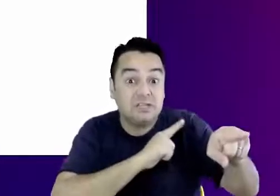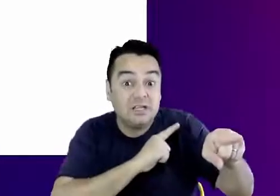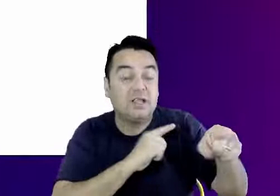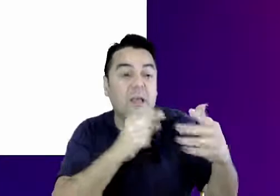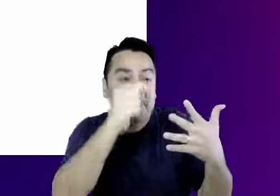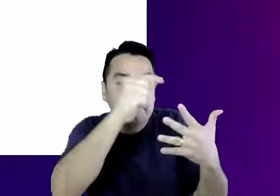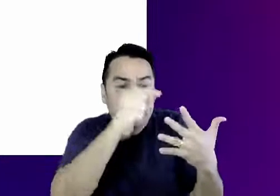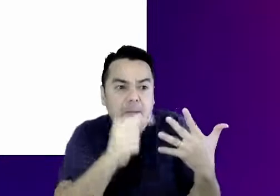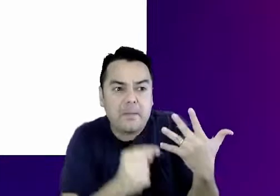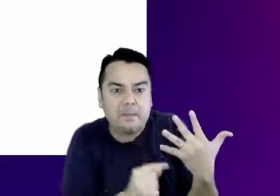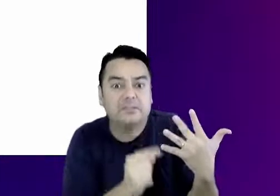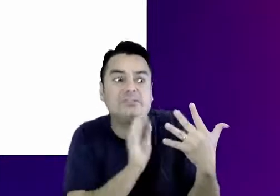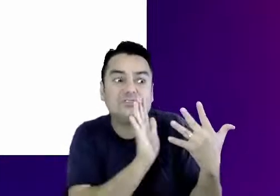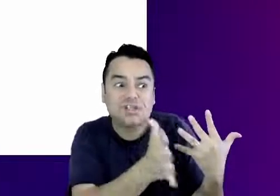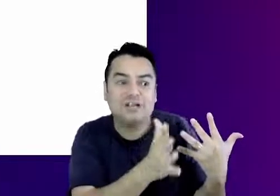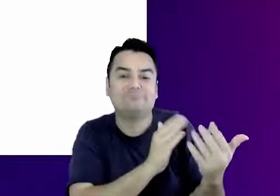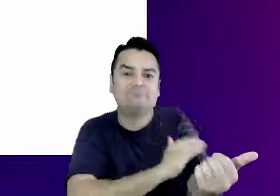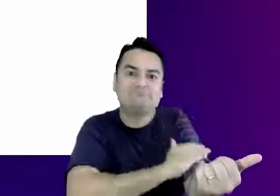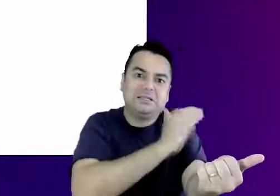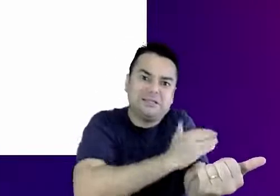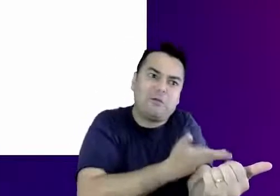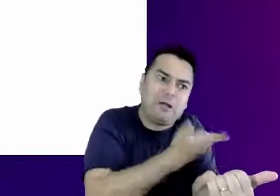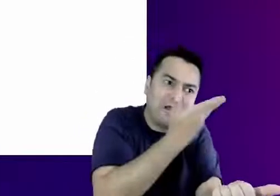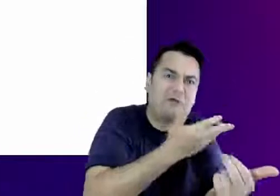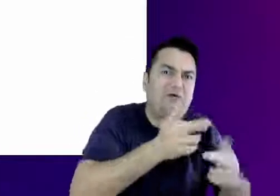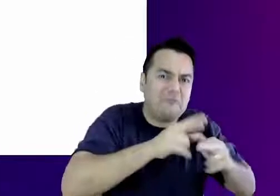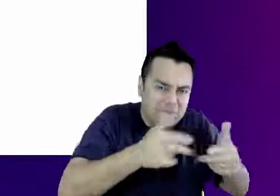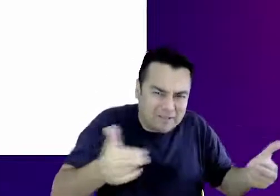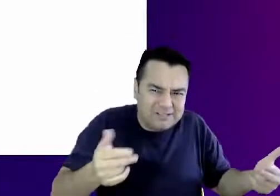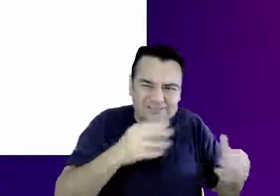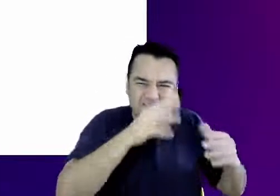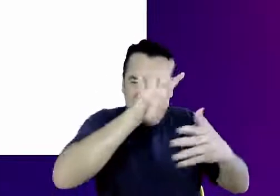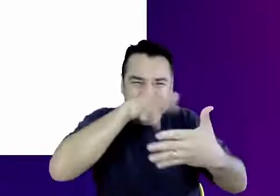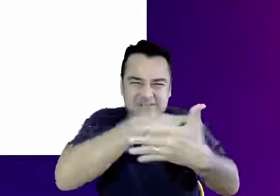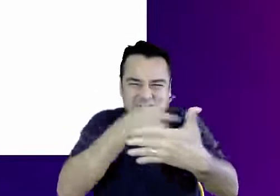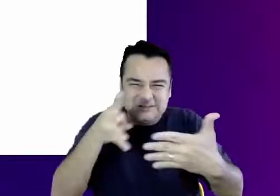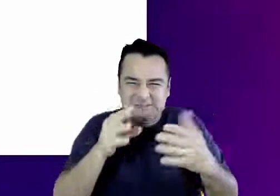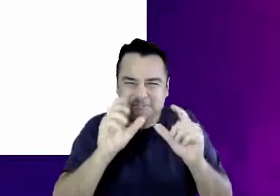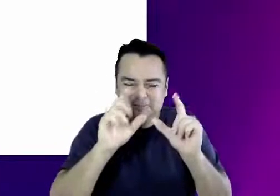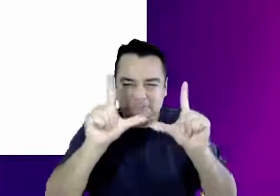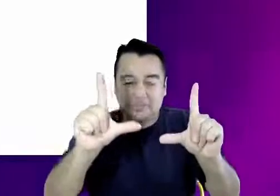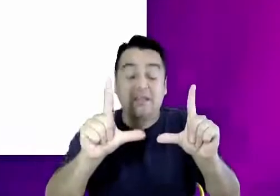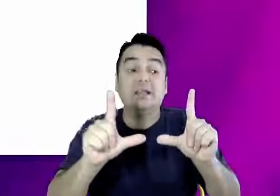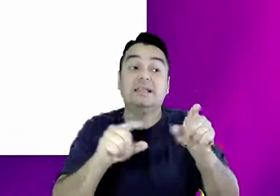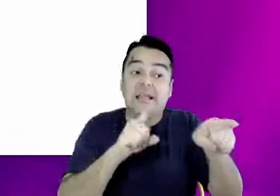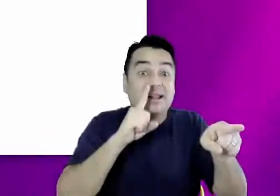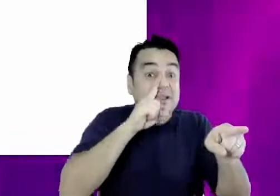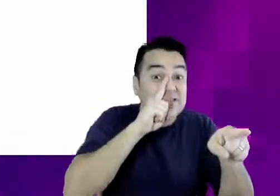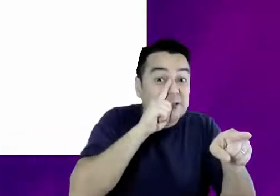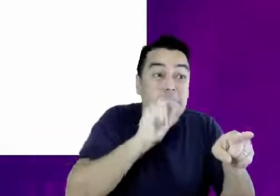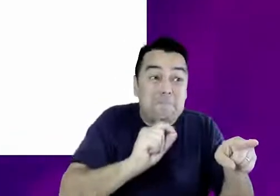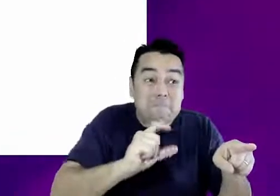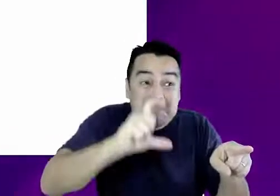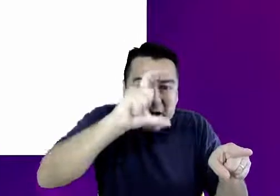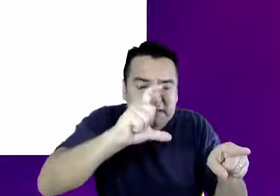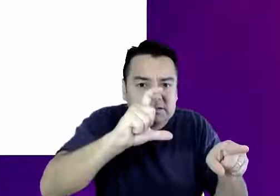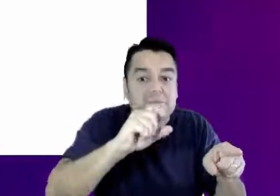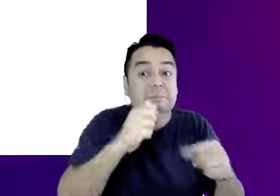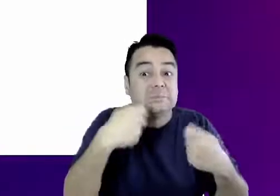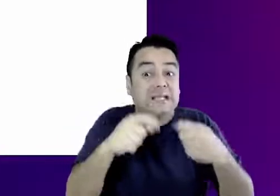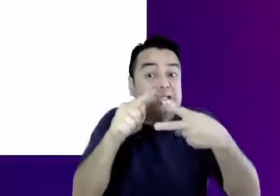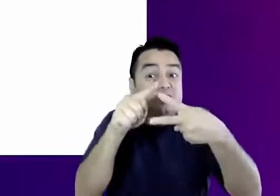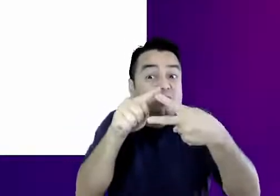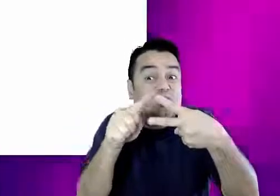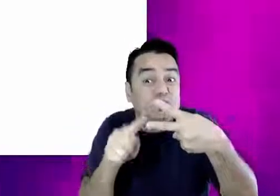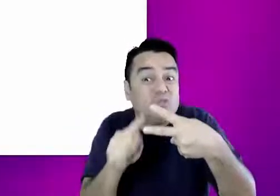história de alto risco, e a paciente também é considerada de alto risco se tem pelo menos 2 desses fatores de